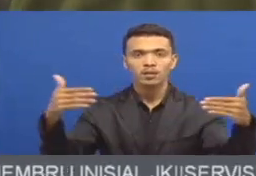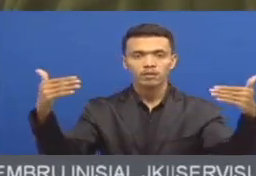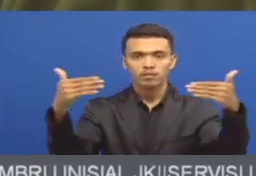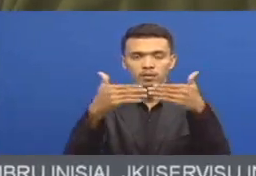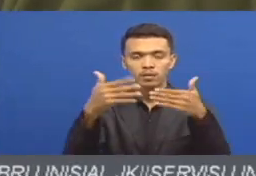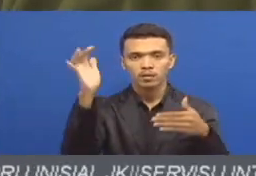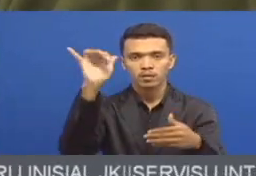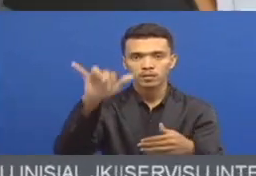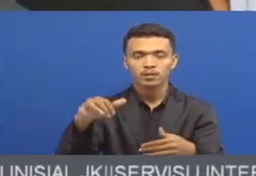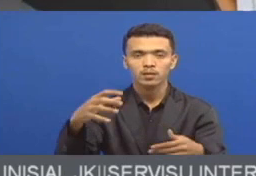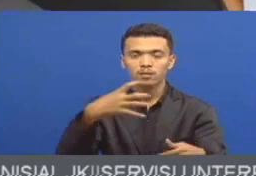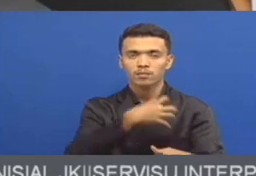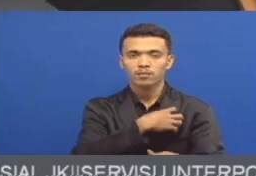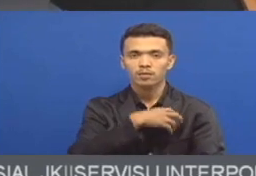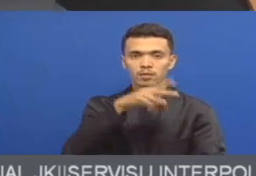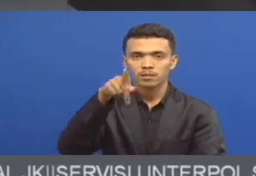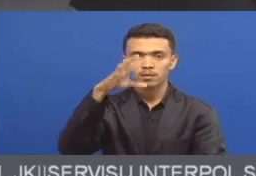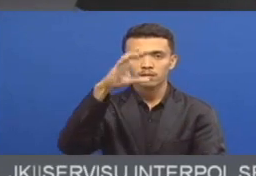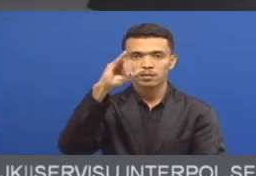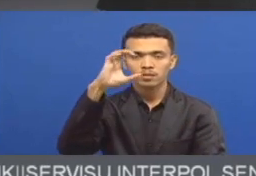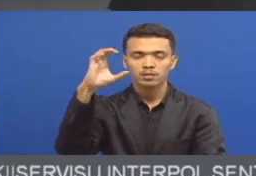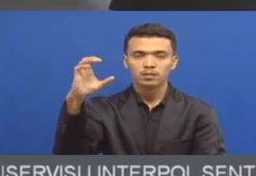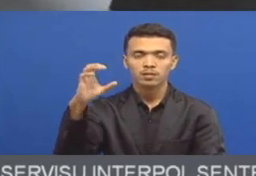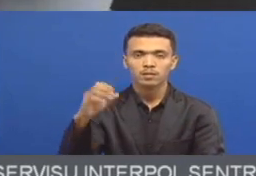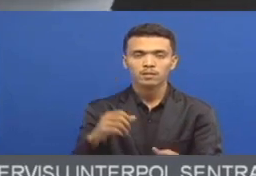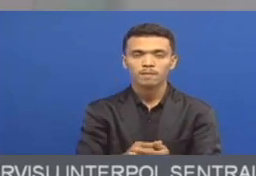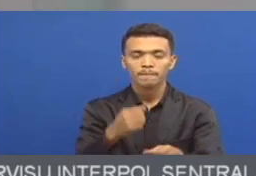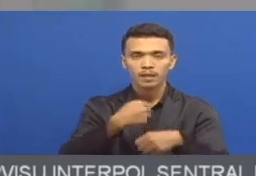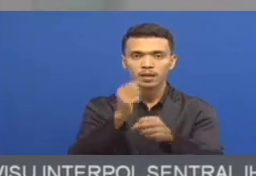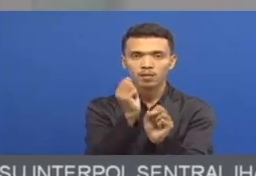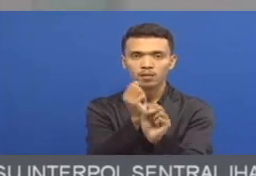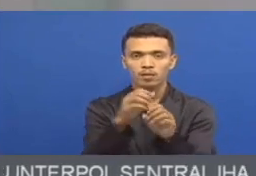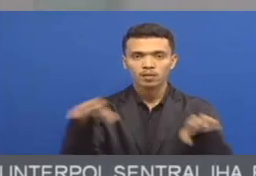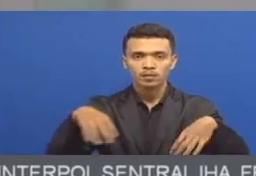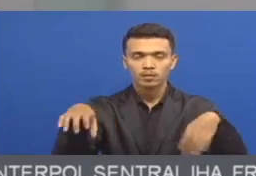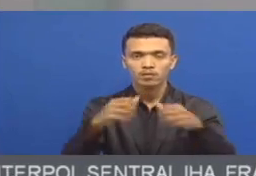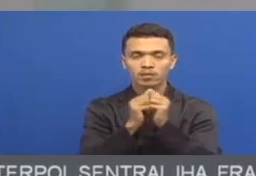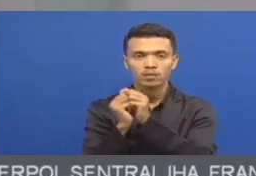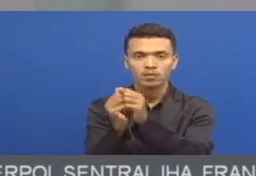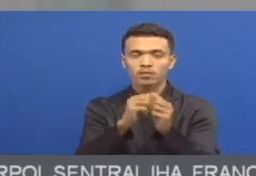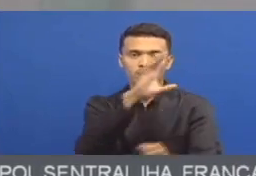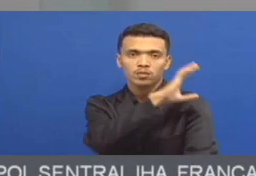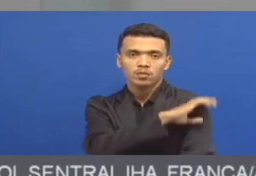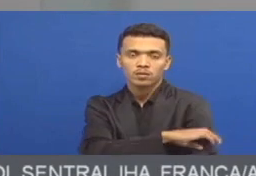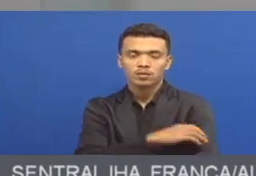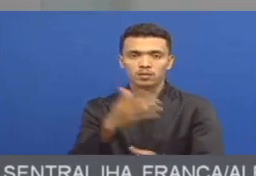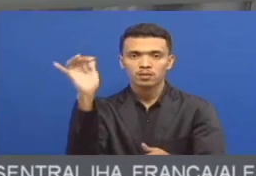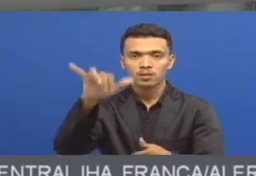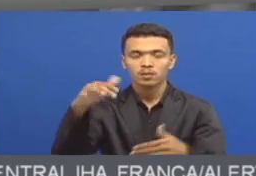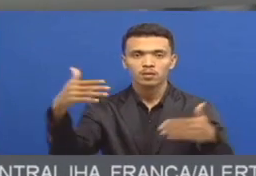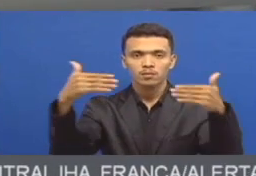entrada Sira. Polícia Científica e Investigação Criminal MOS, ralo ona coordenação com a Autoridade de Segurança Sira e a fronteira